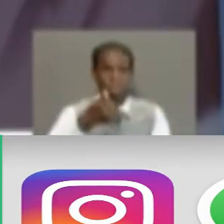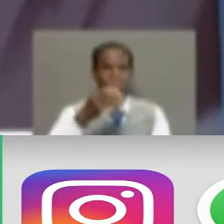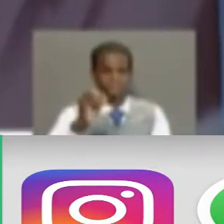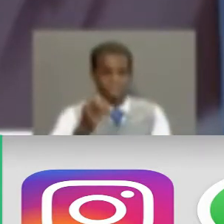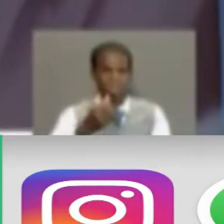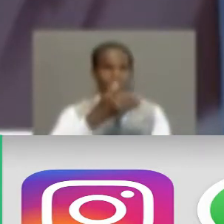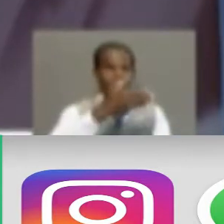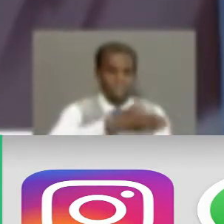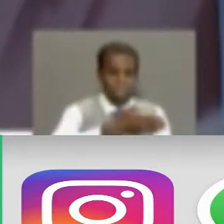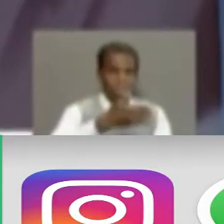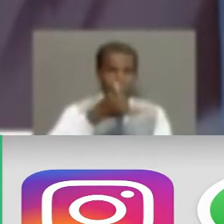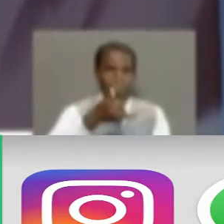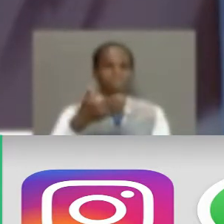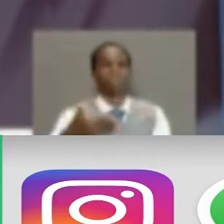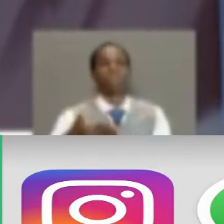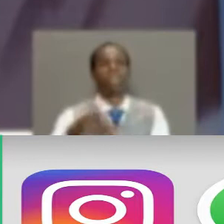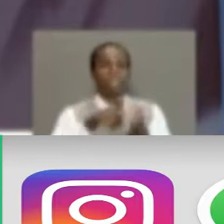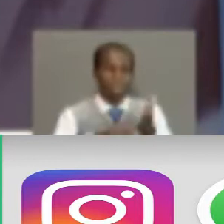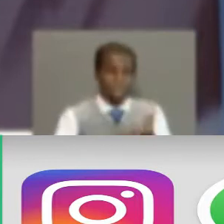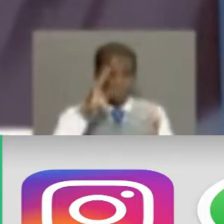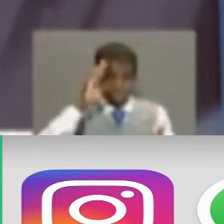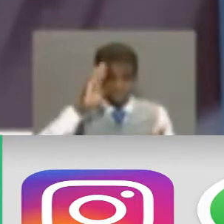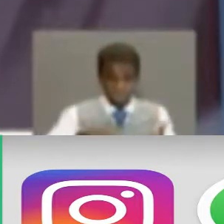700/2021 do Tribunal Constitucional, li apenas esta manhã.